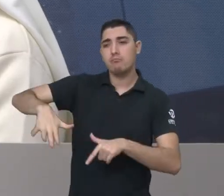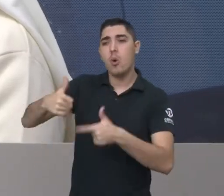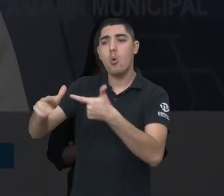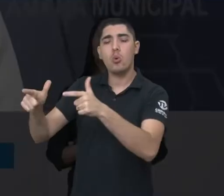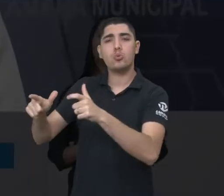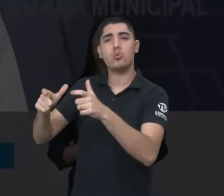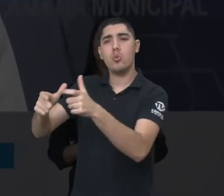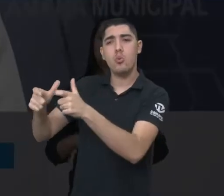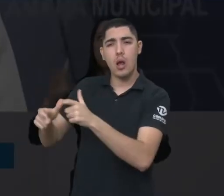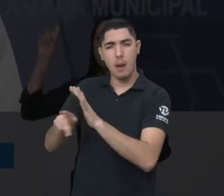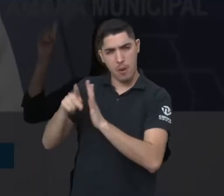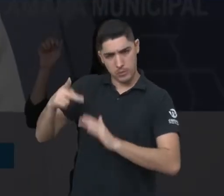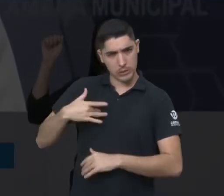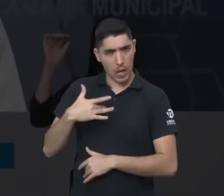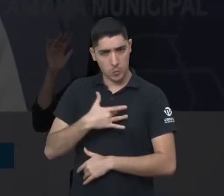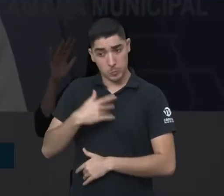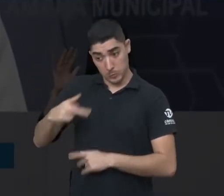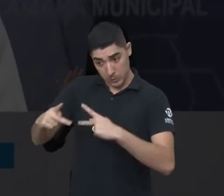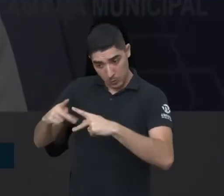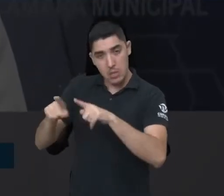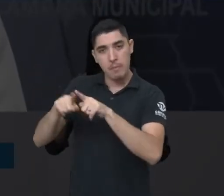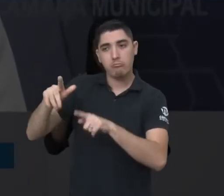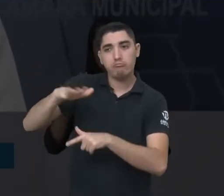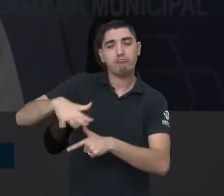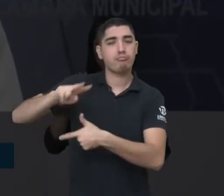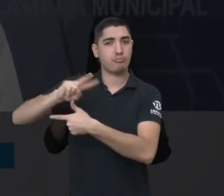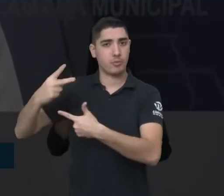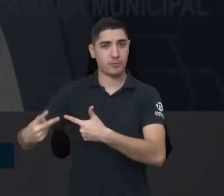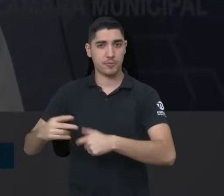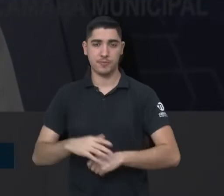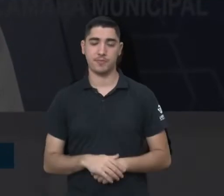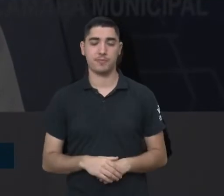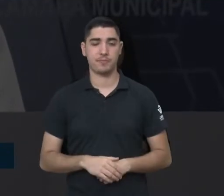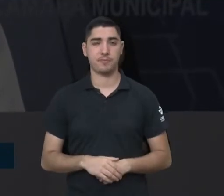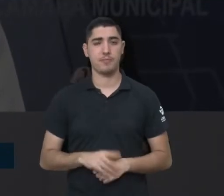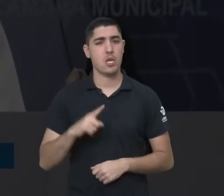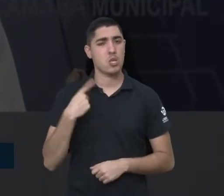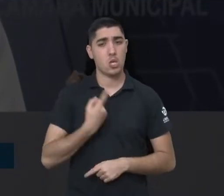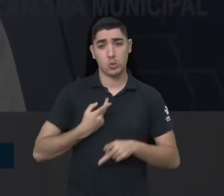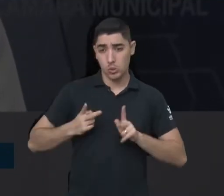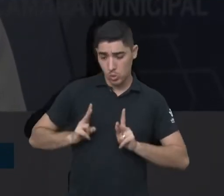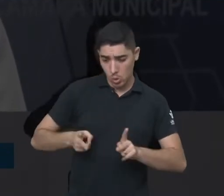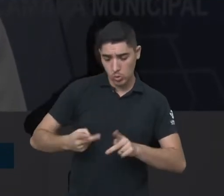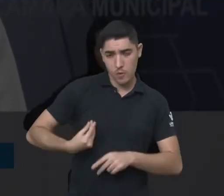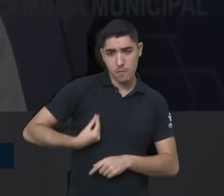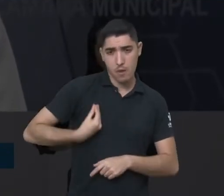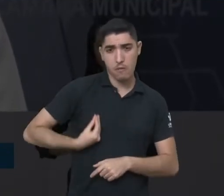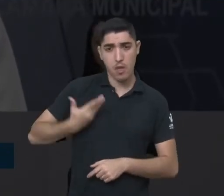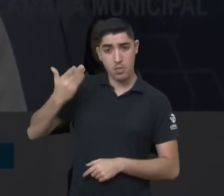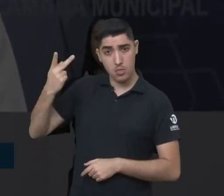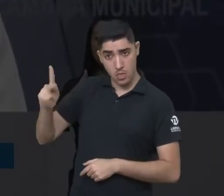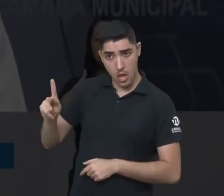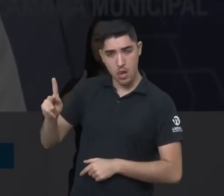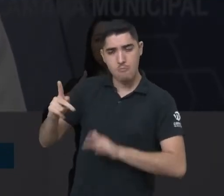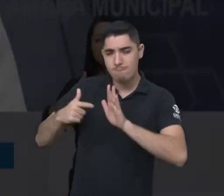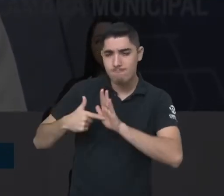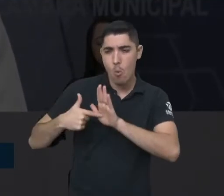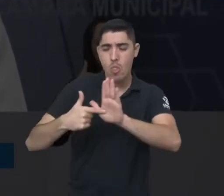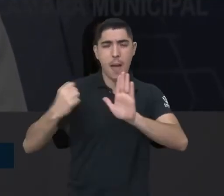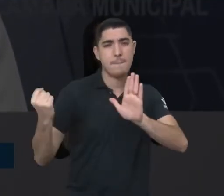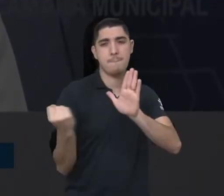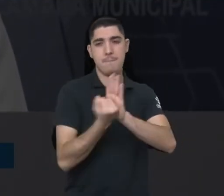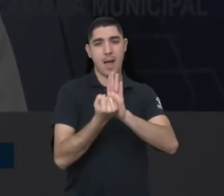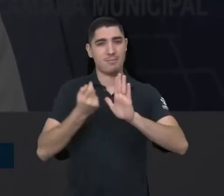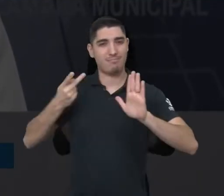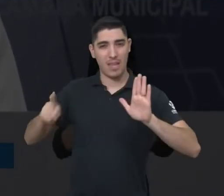São José e região. Desejamos continuar vivendo o legado da Madre Teresa, que